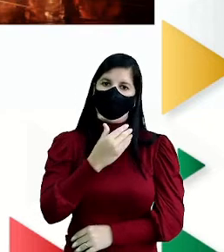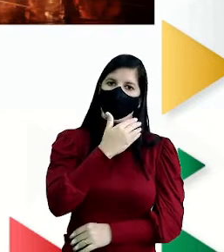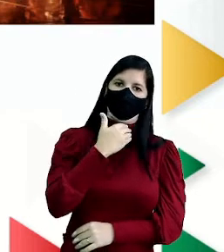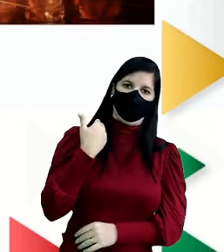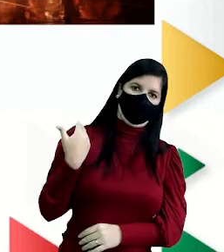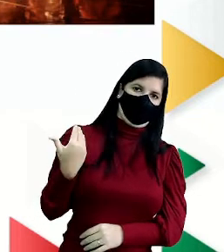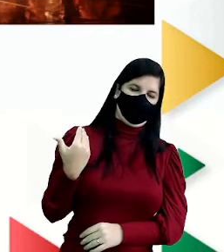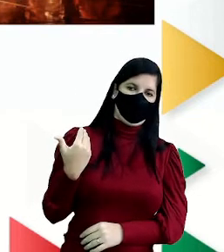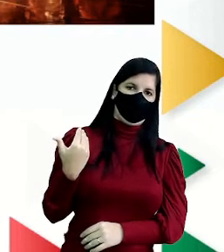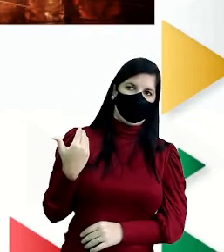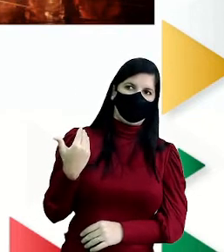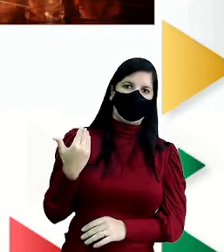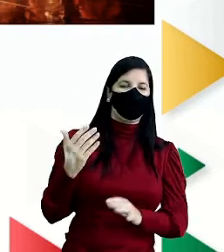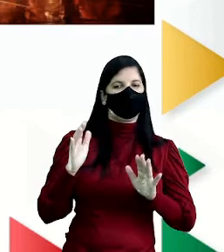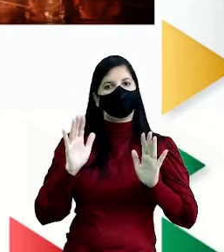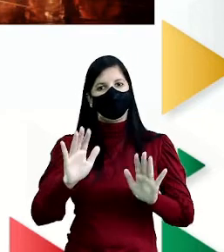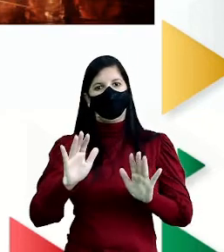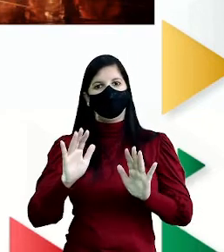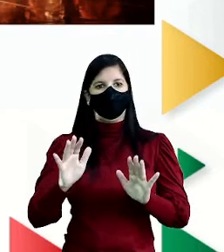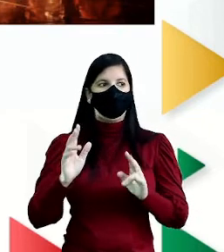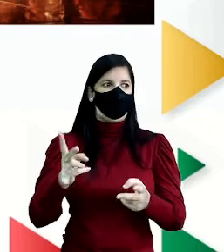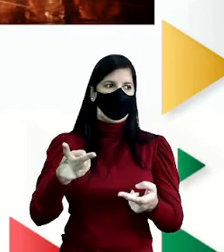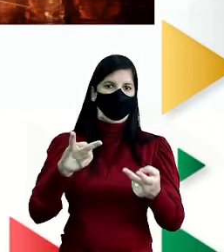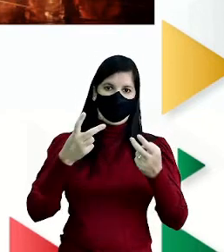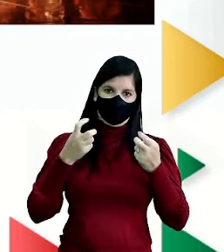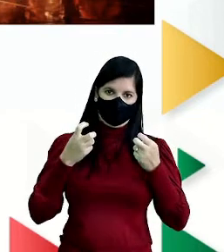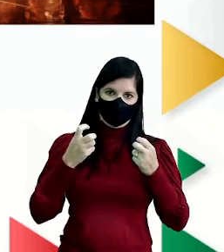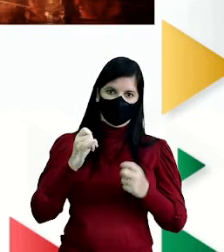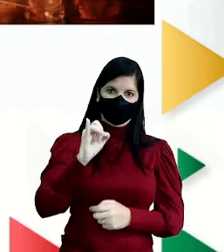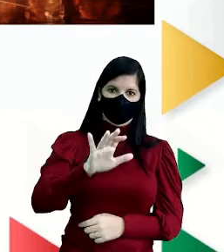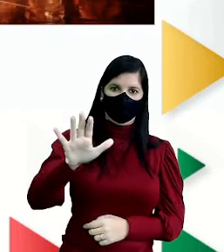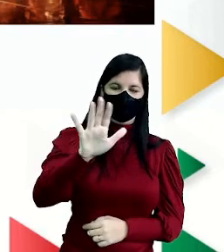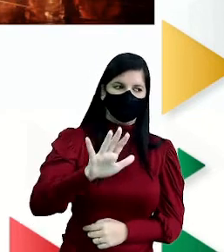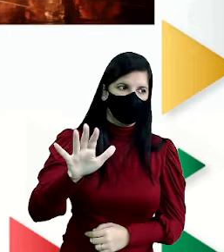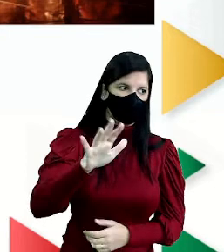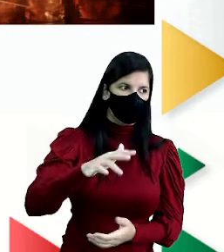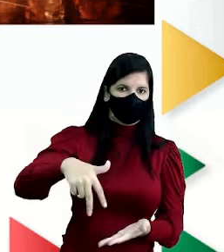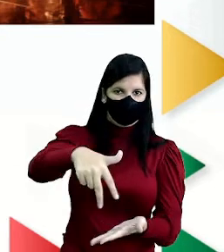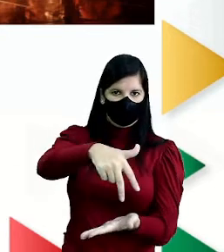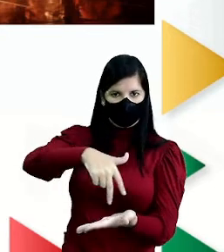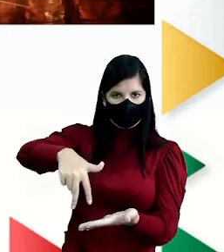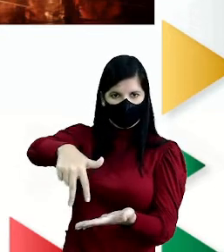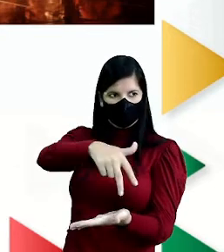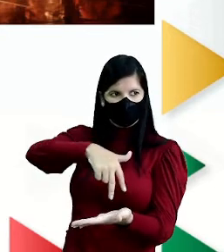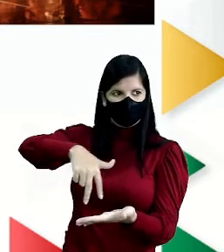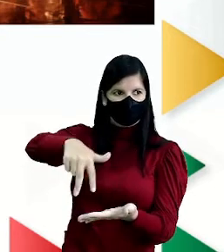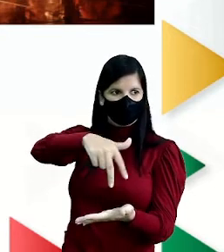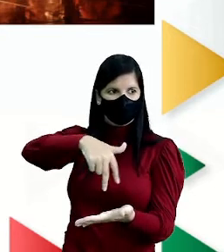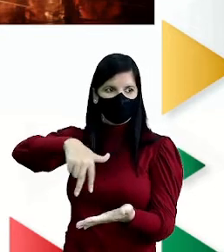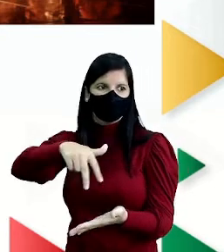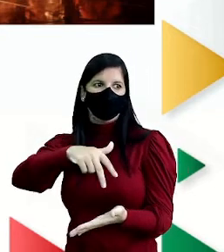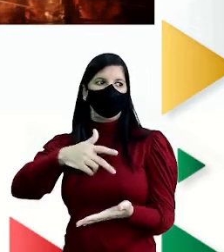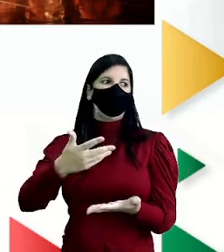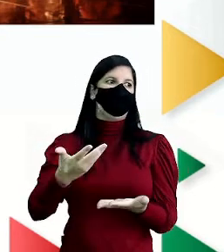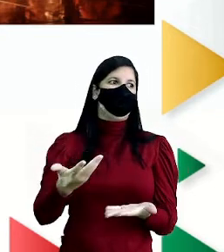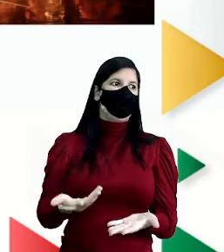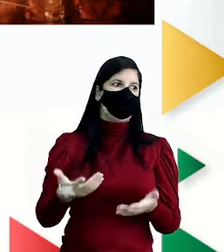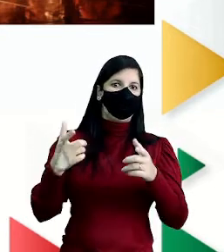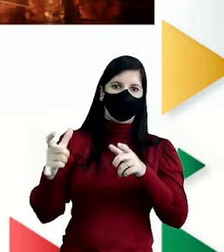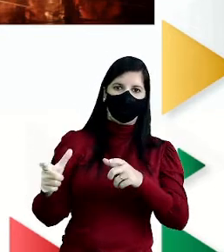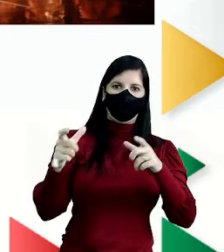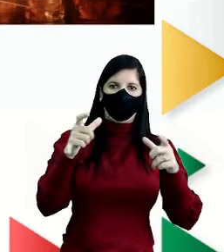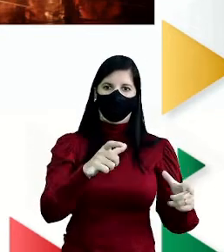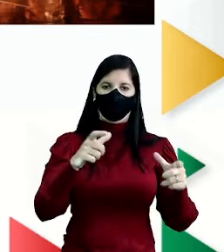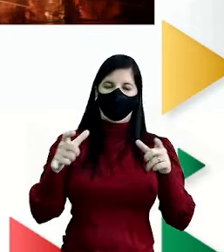desse servo. Então, aí a gente vê na imagem, né, os dançarinos, né, você vê como eles, a posição, como